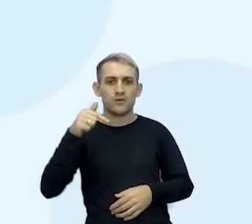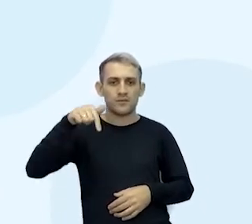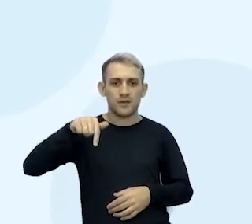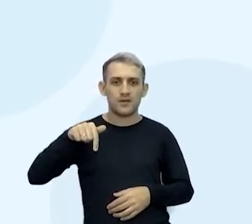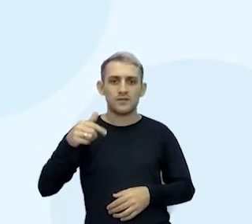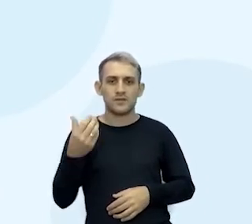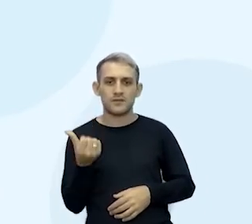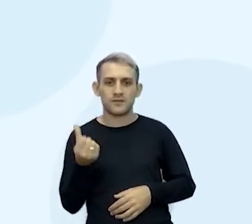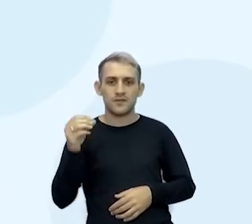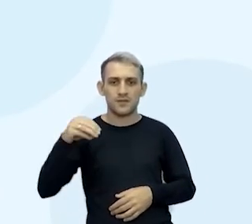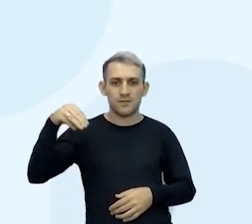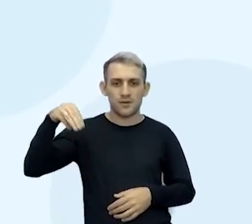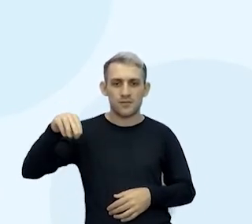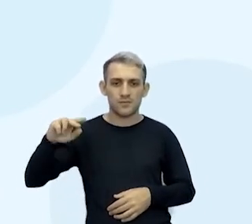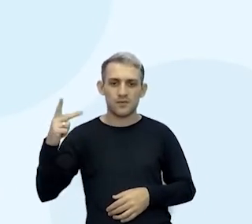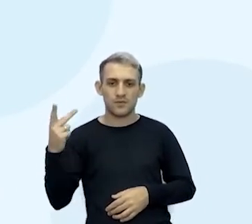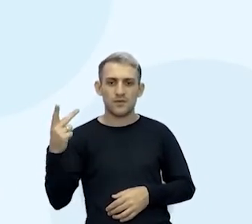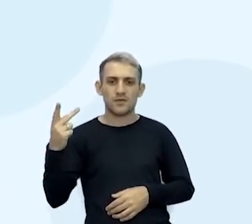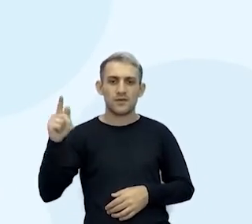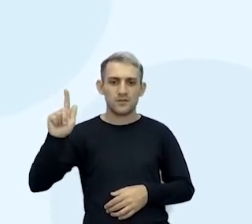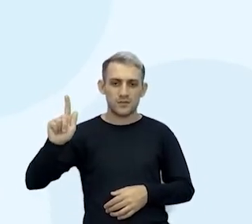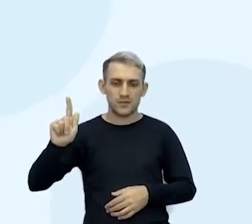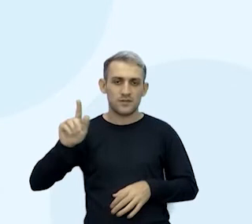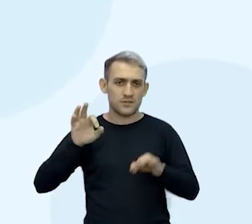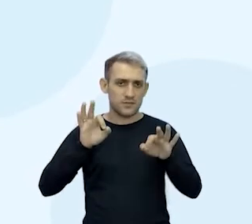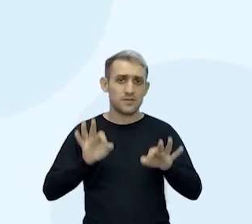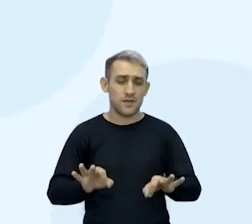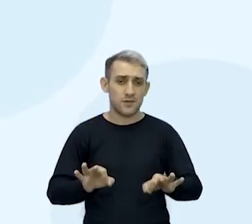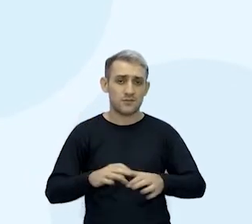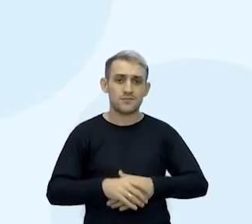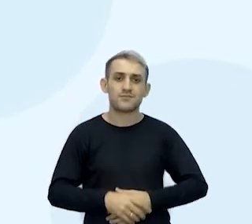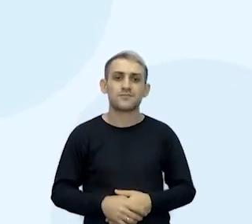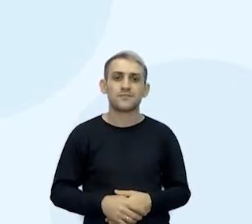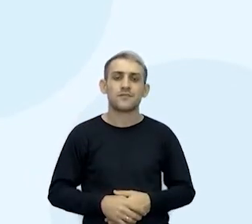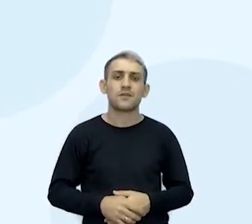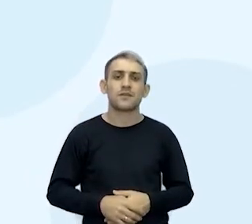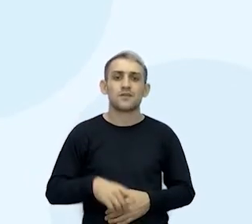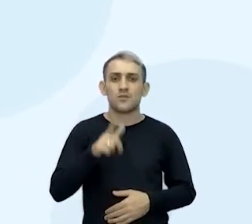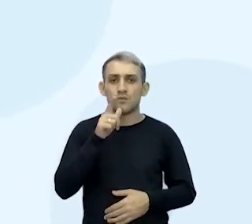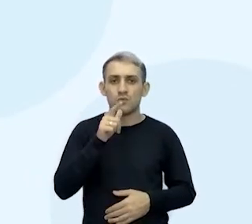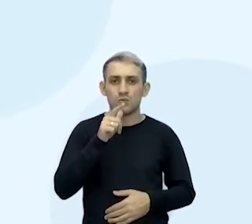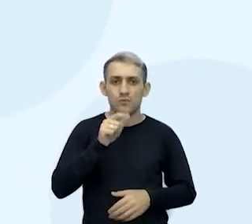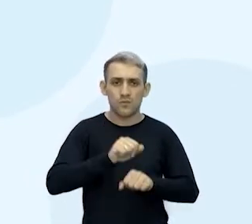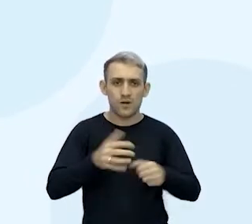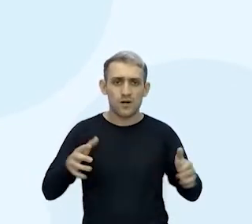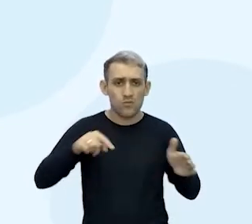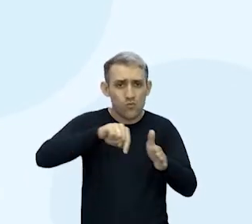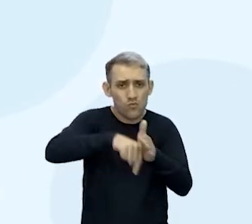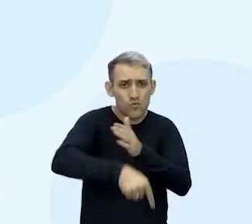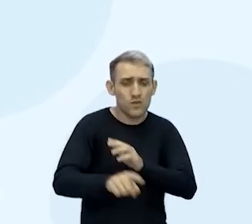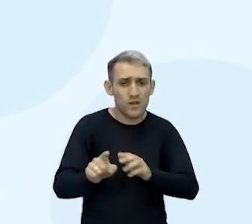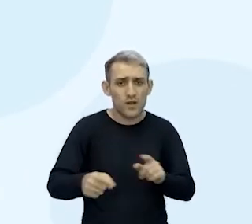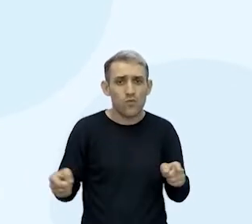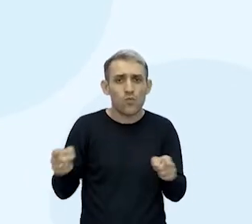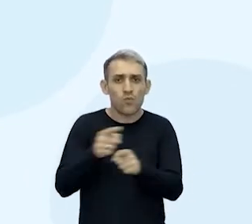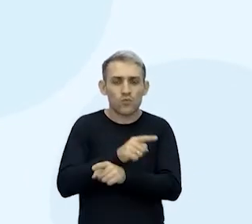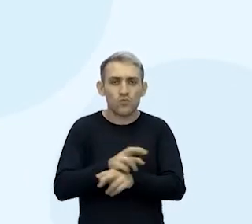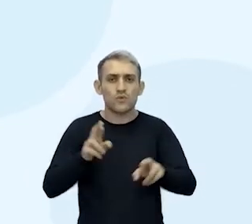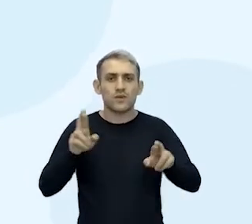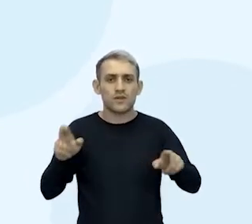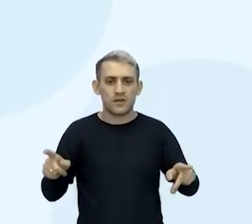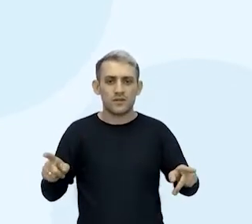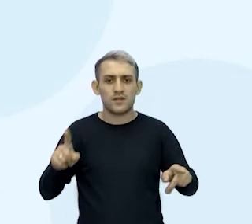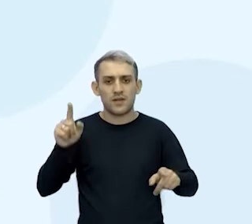760 milímetros de mercúrio. Hg é mercúrio, tá, gente? No fundo do mar, é exatamente o inverso que ocorre. Então, é